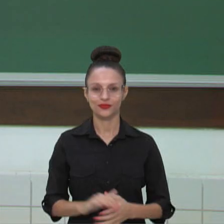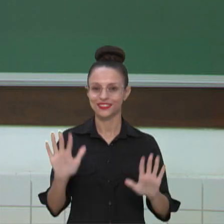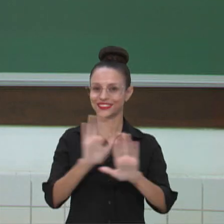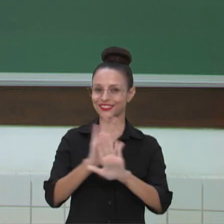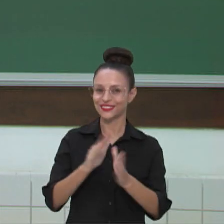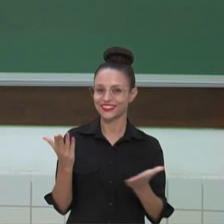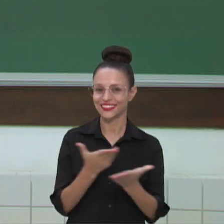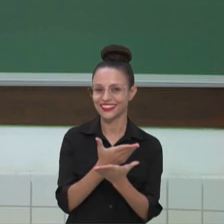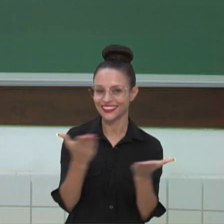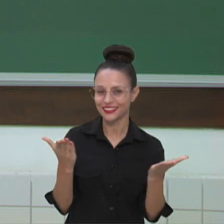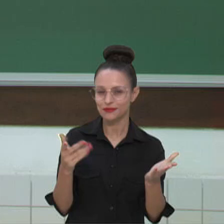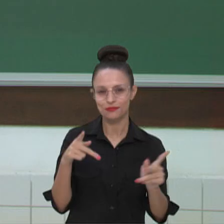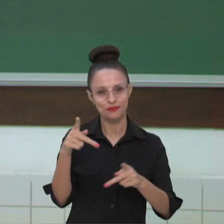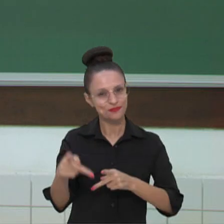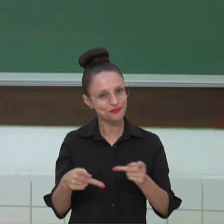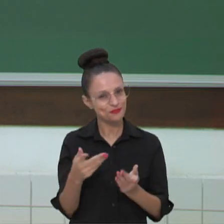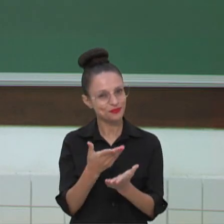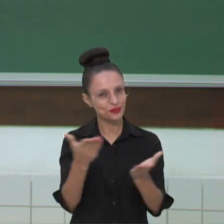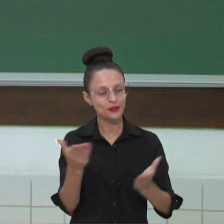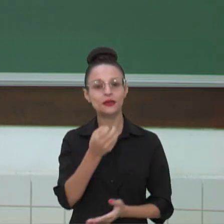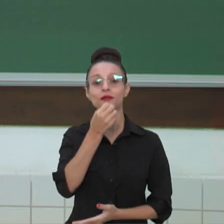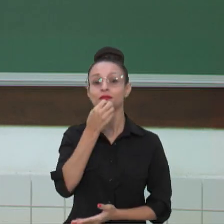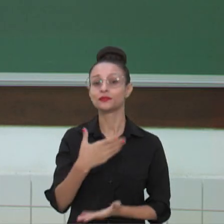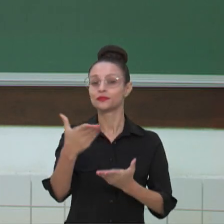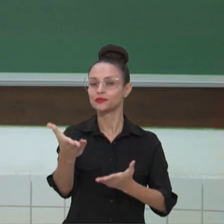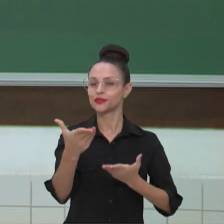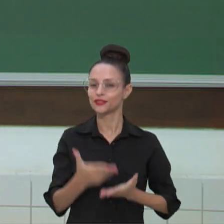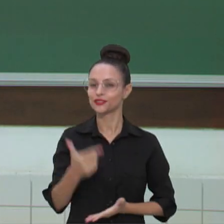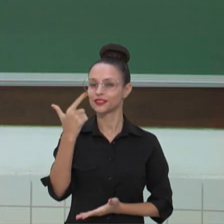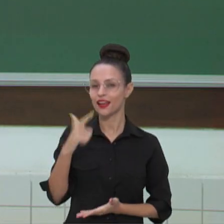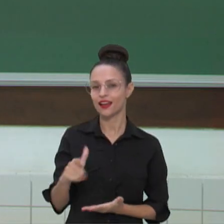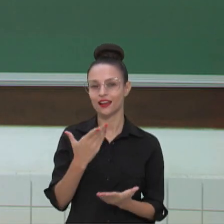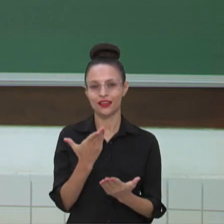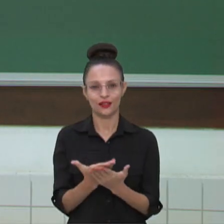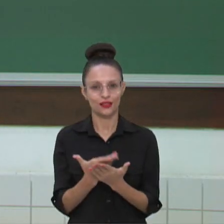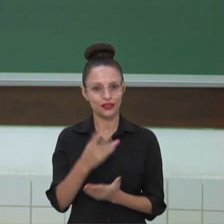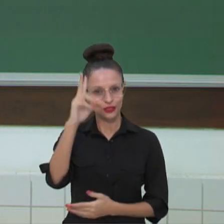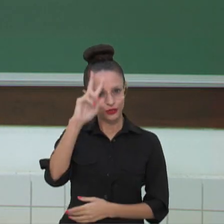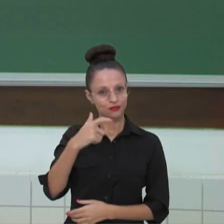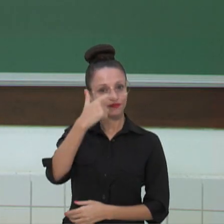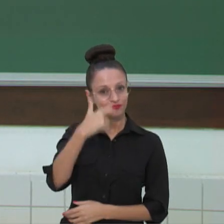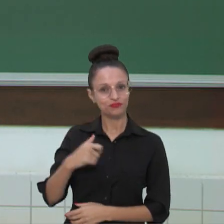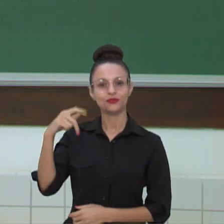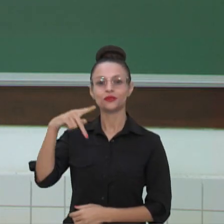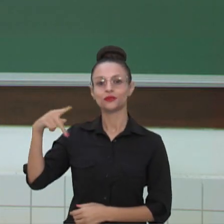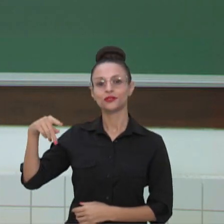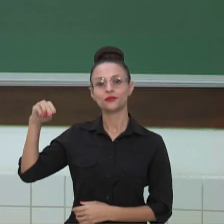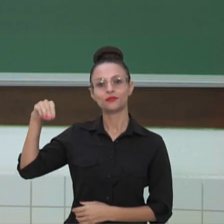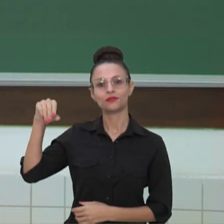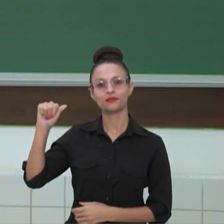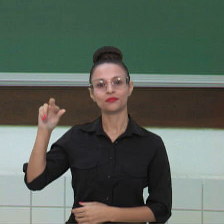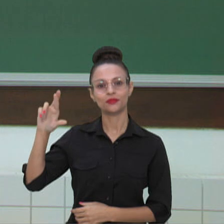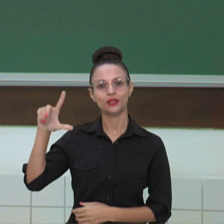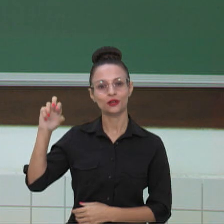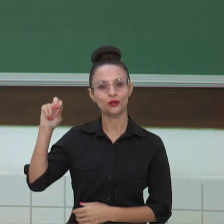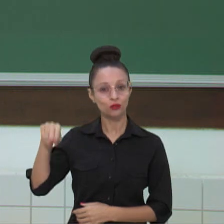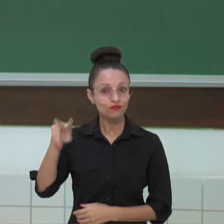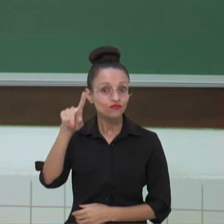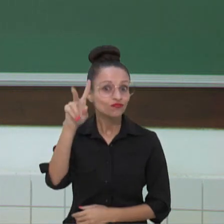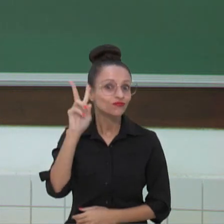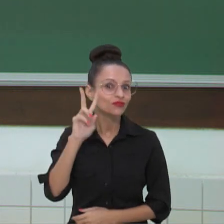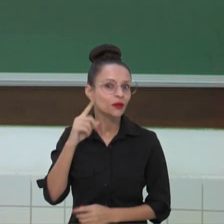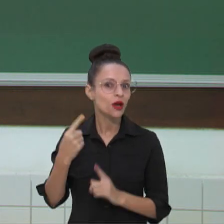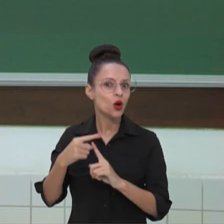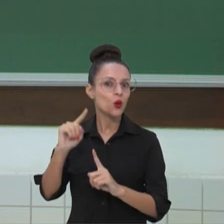Olá, povo! Bem-vindos a mais uma aula de História. Eu sou o professor Marlon e você está lembrado que